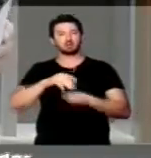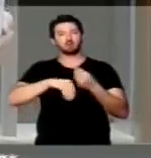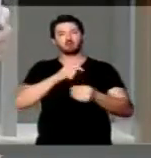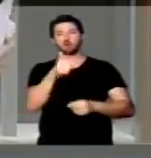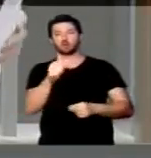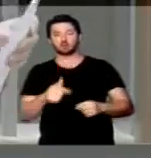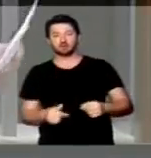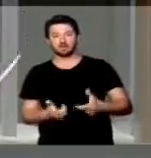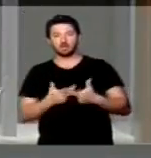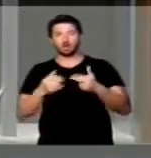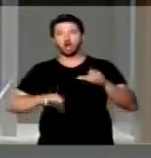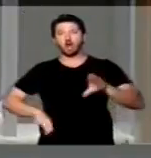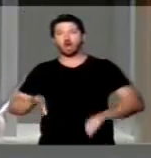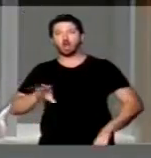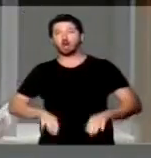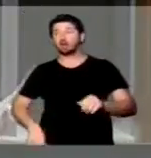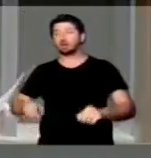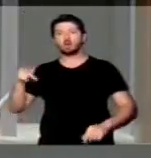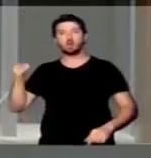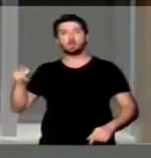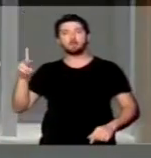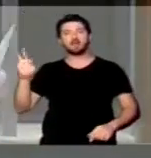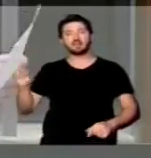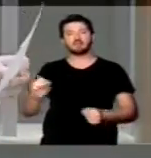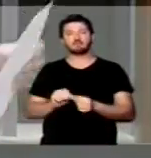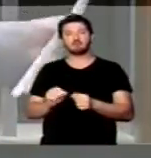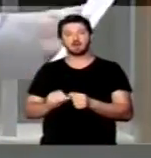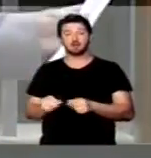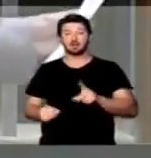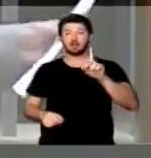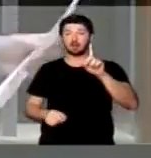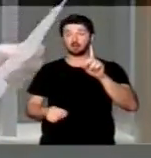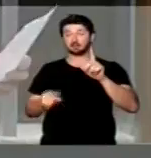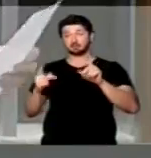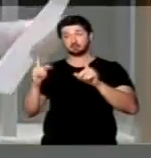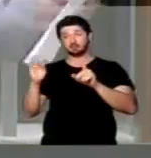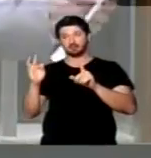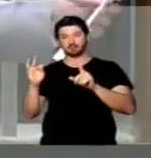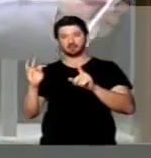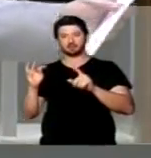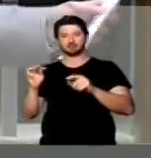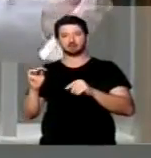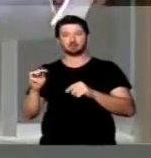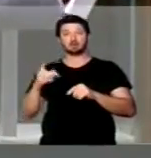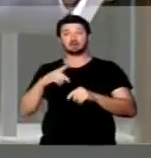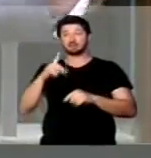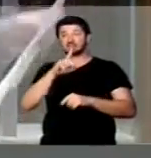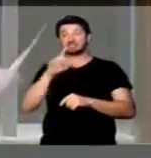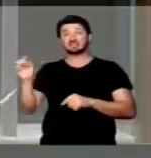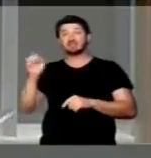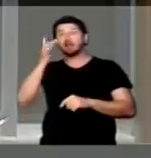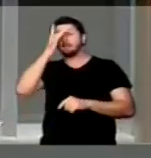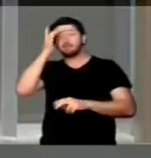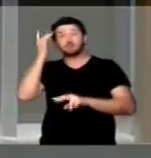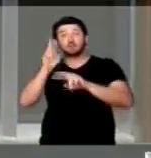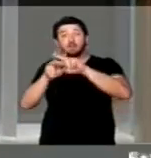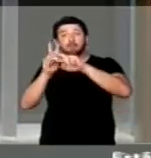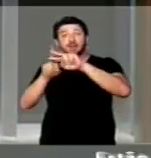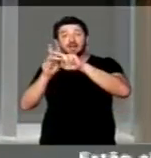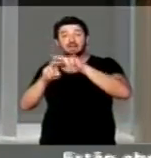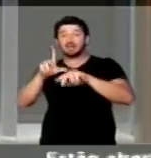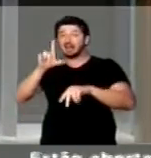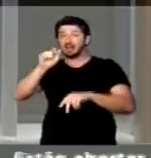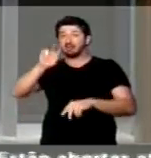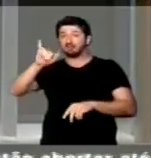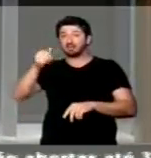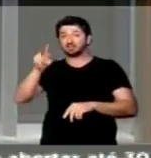envolvido nos atos de corrupção que o PT e os seus aliados, aliás, o PT tem mais de 100 pessoas presas, mais de 100 integrantes presos na Operação Lava